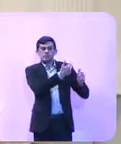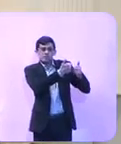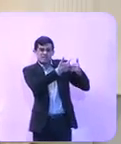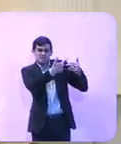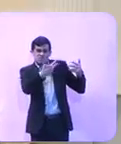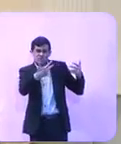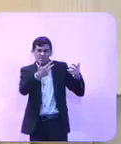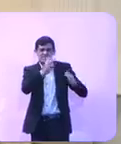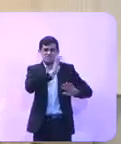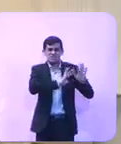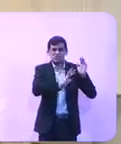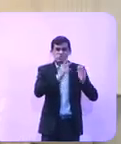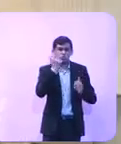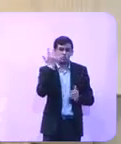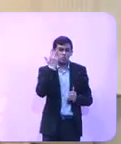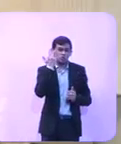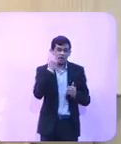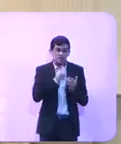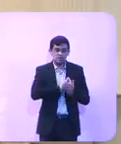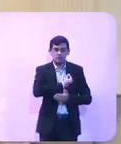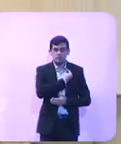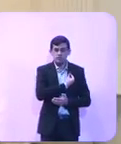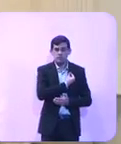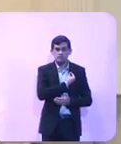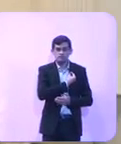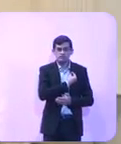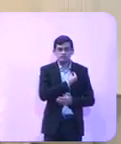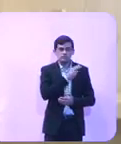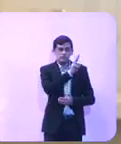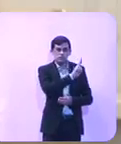coisas mais corriqueiras da vida.